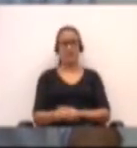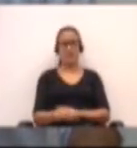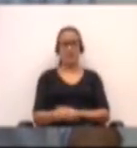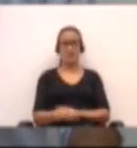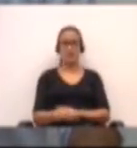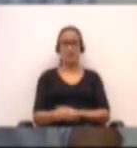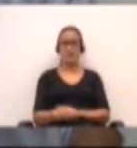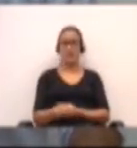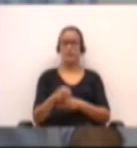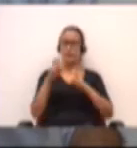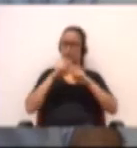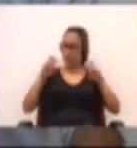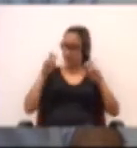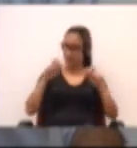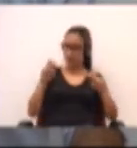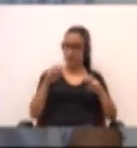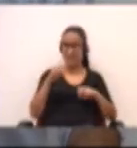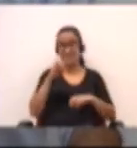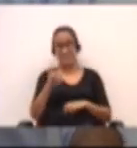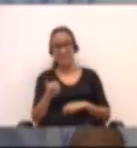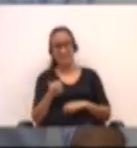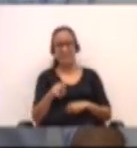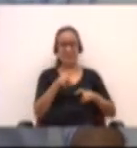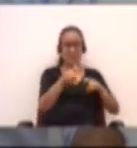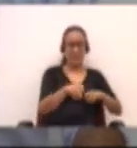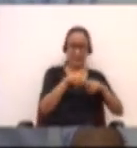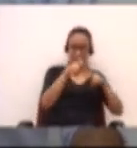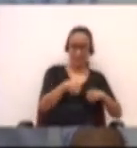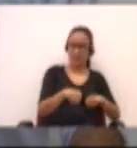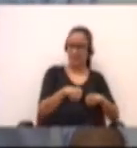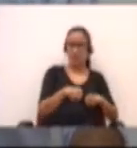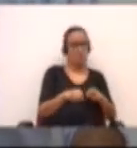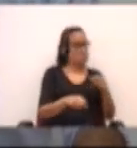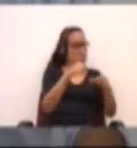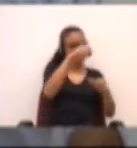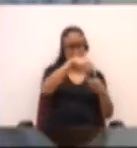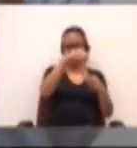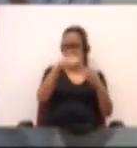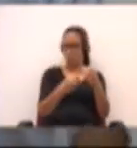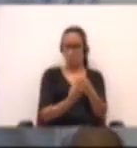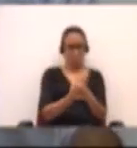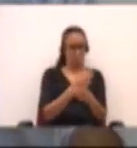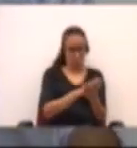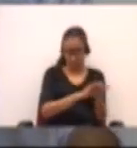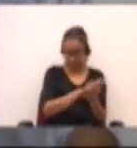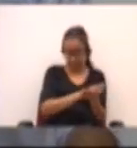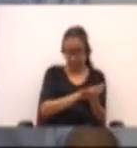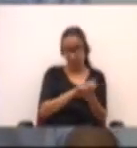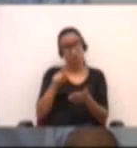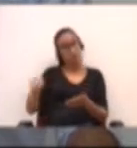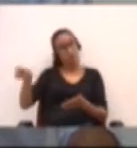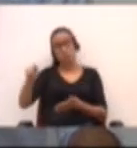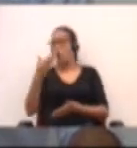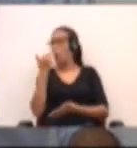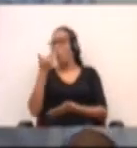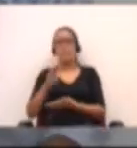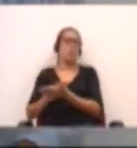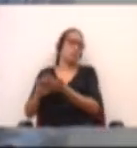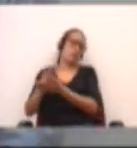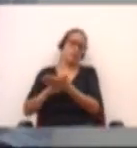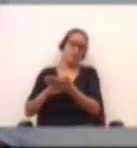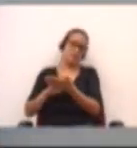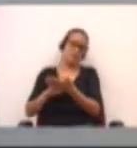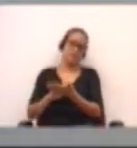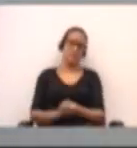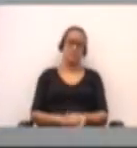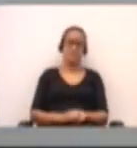Se o campo não planta, a cidade não janta. Força, coragem, estamos na luta. Um beijo no coração.